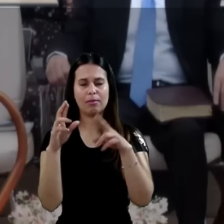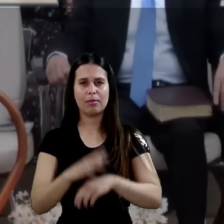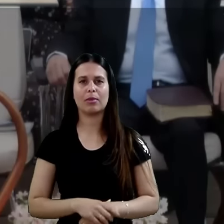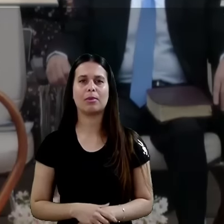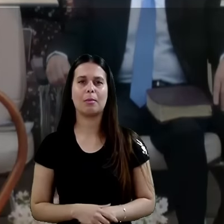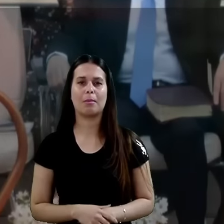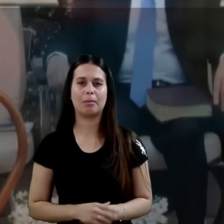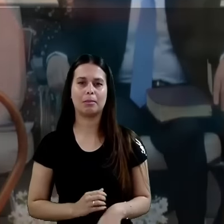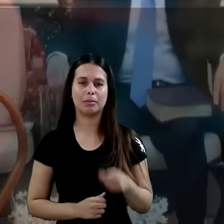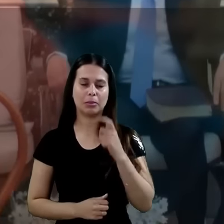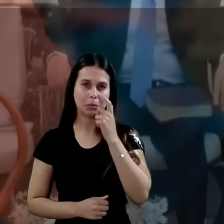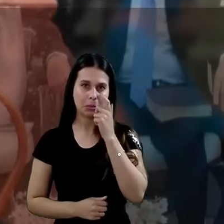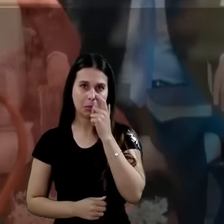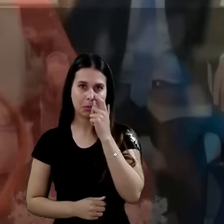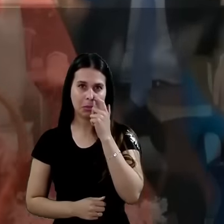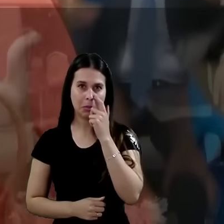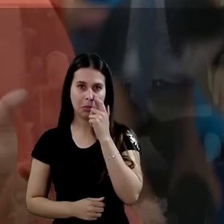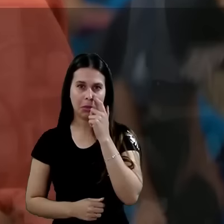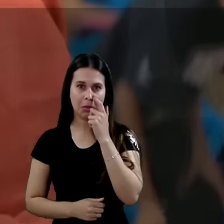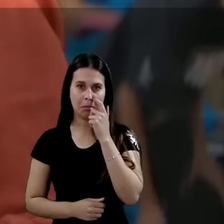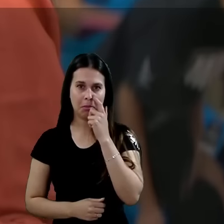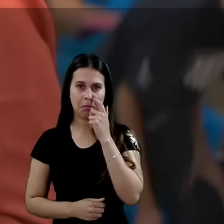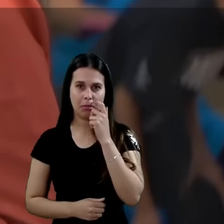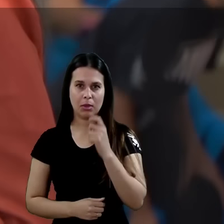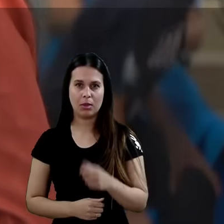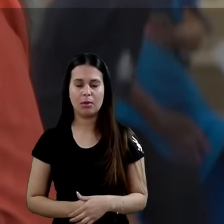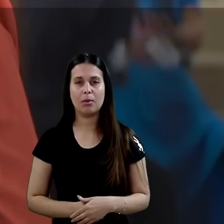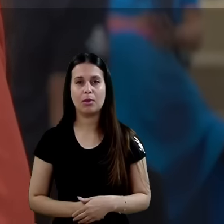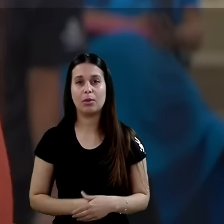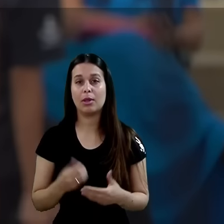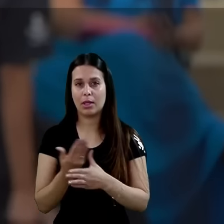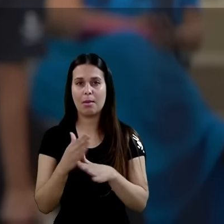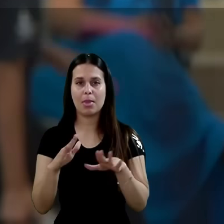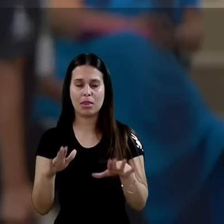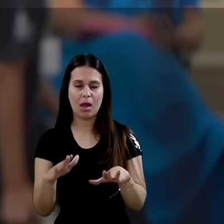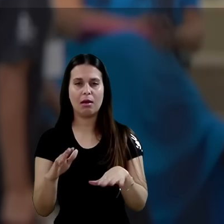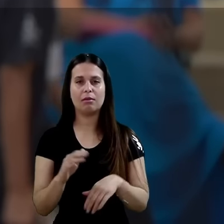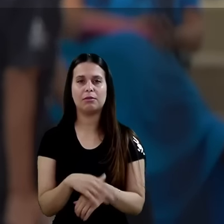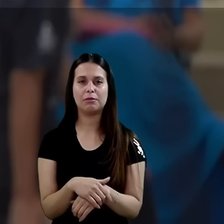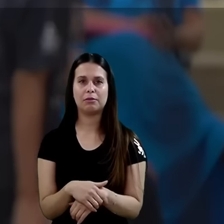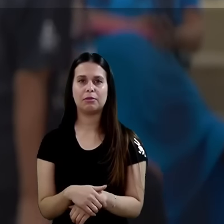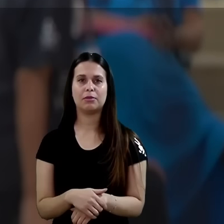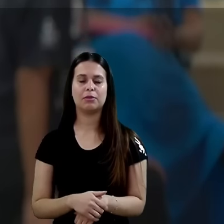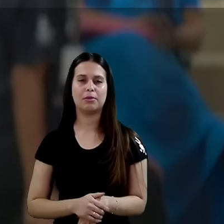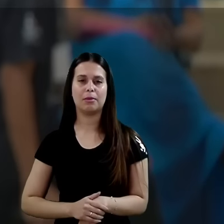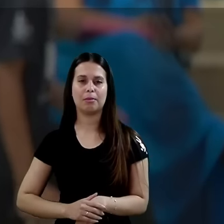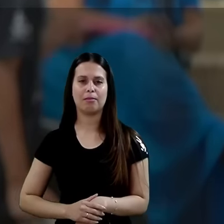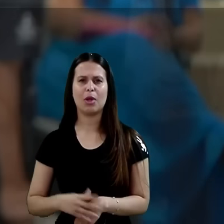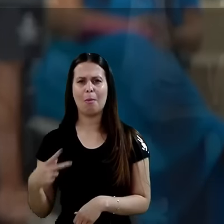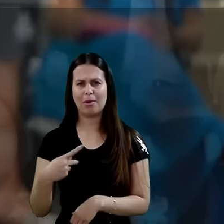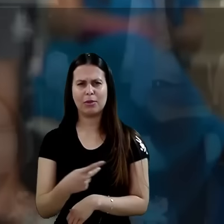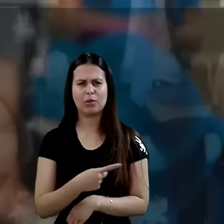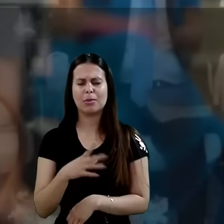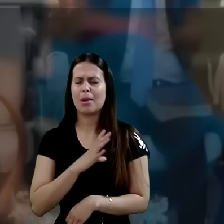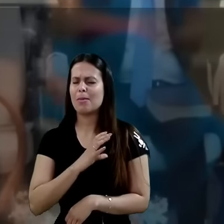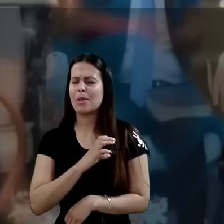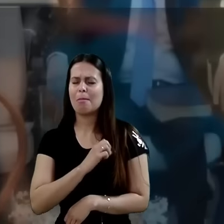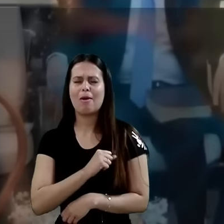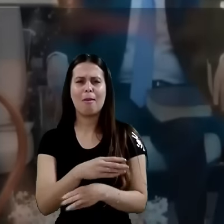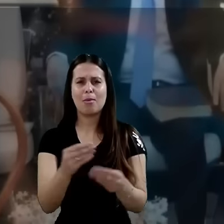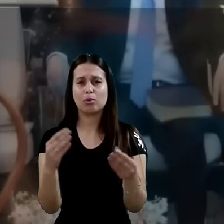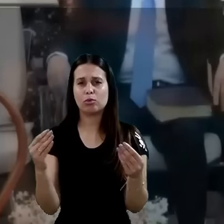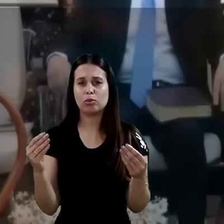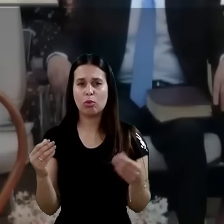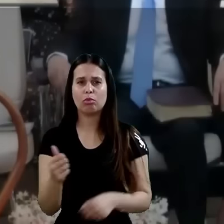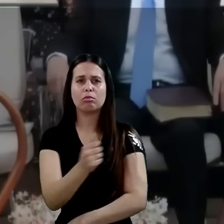metodistas e com o término de um semestre início do outro professor muito amado por todos os alunos a gente perguntou pro diretor cadê